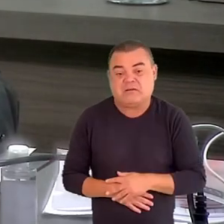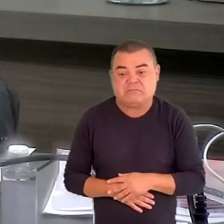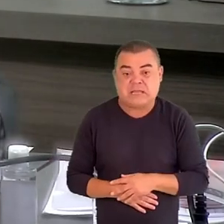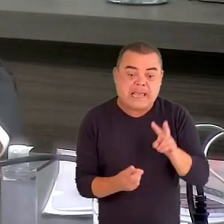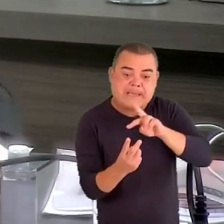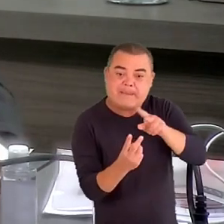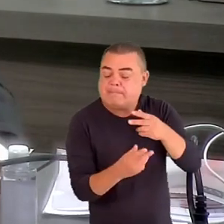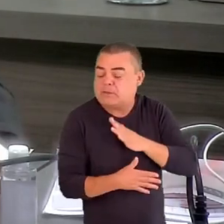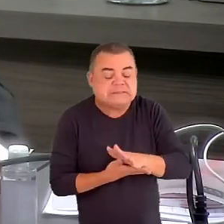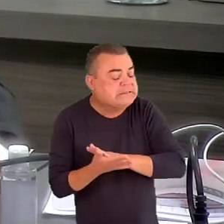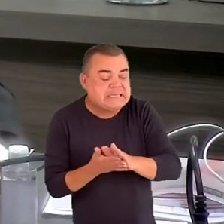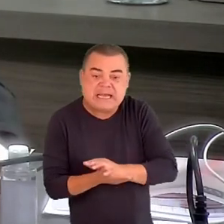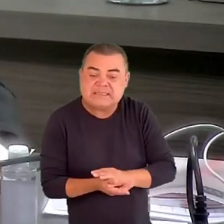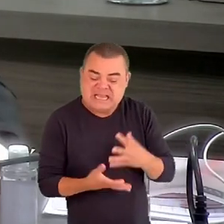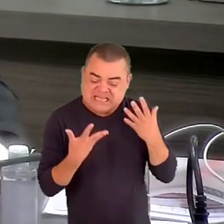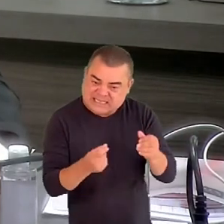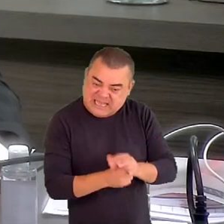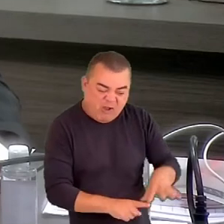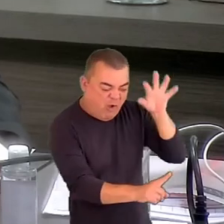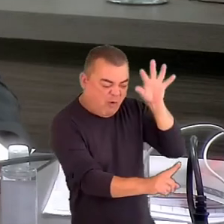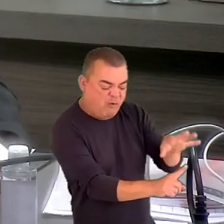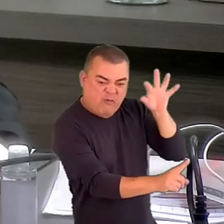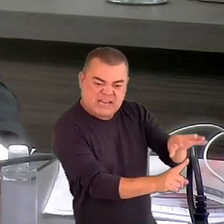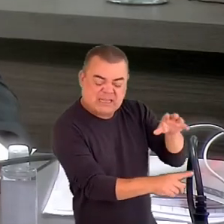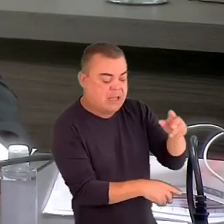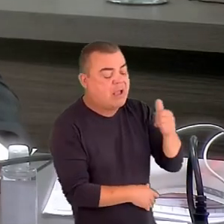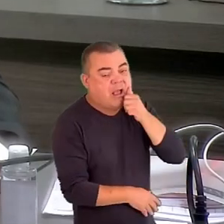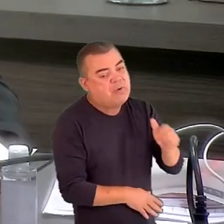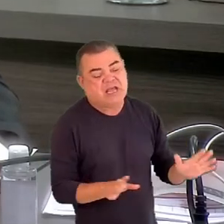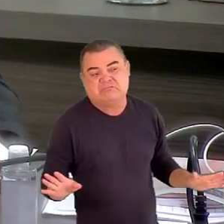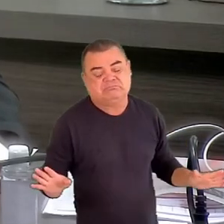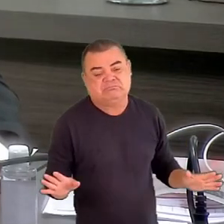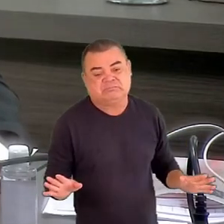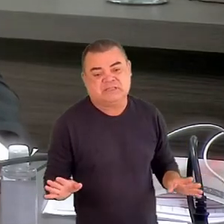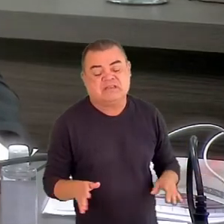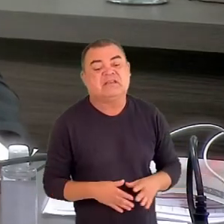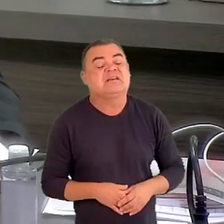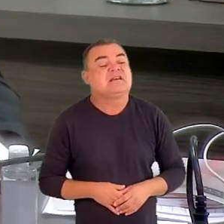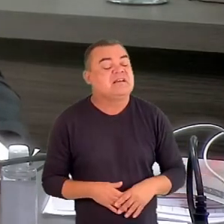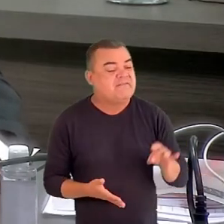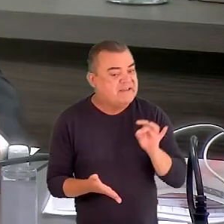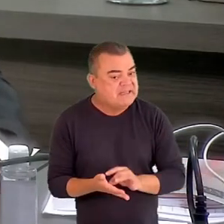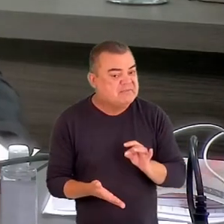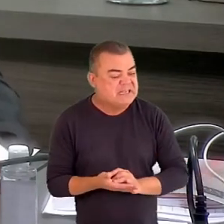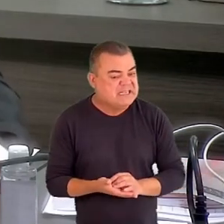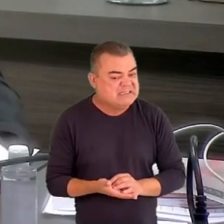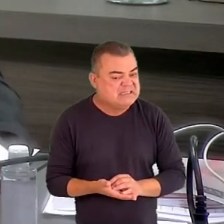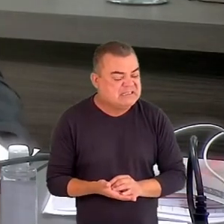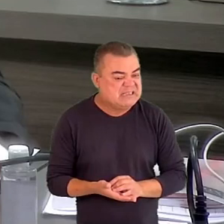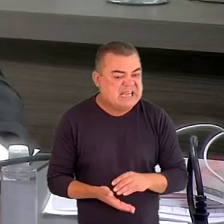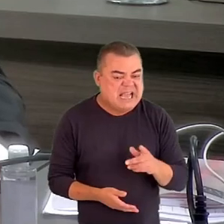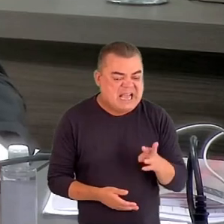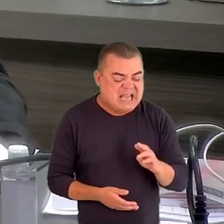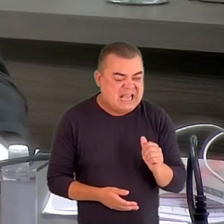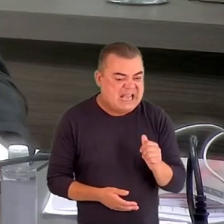que alguém ofenda uma mulher da forma como foi ofendido ali. Isso realmente é extremamente rasteiro. É brilhante a ideia